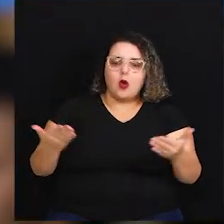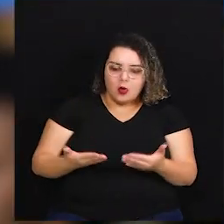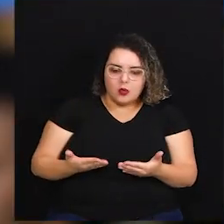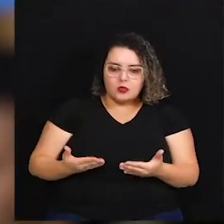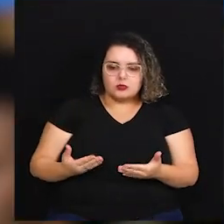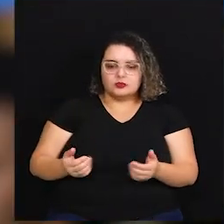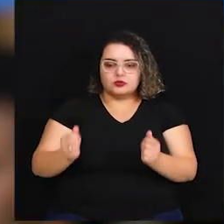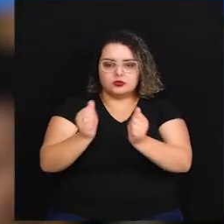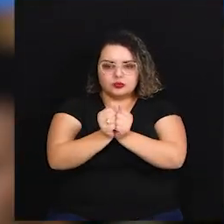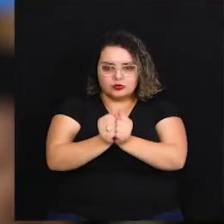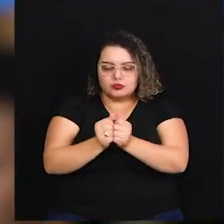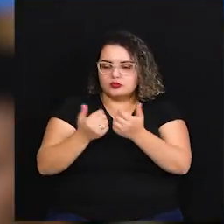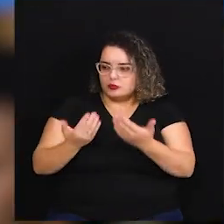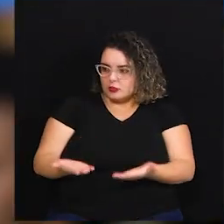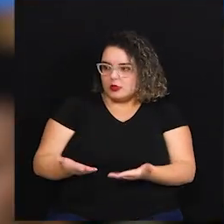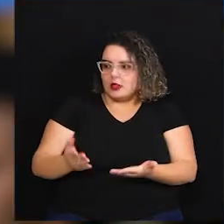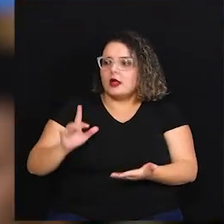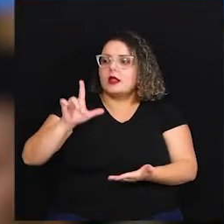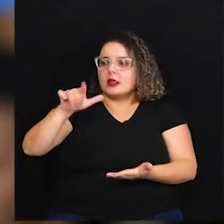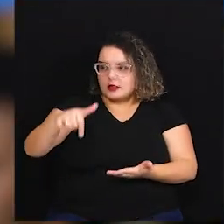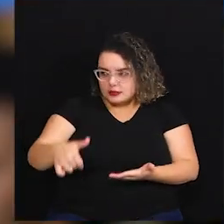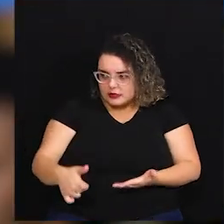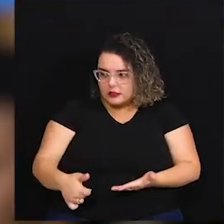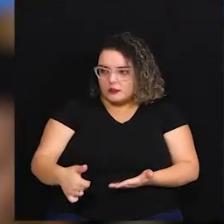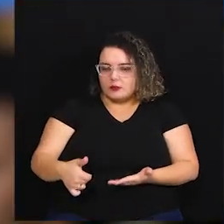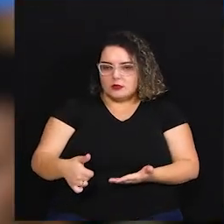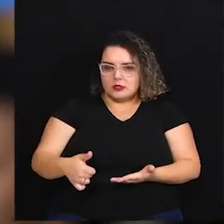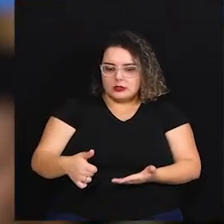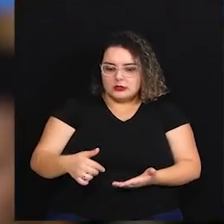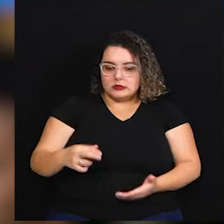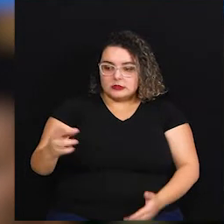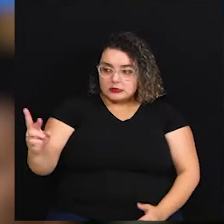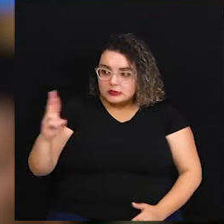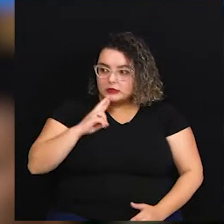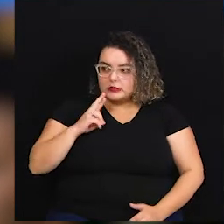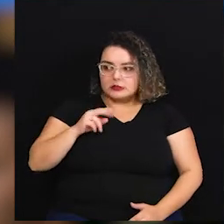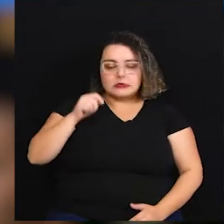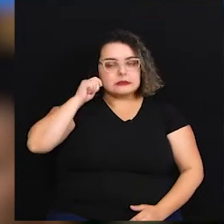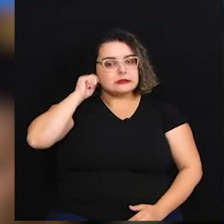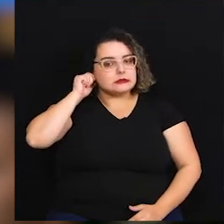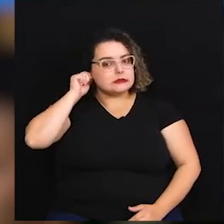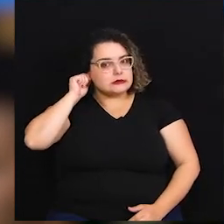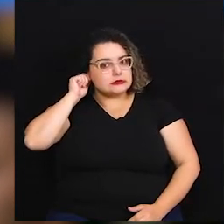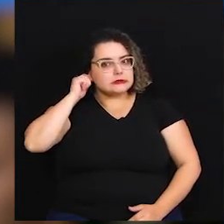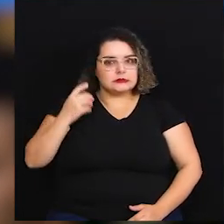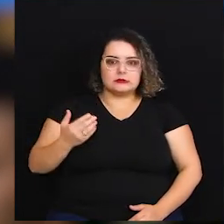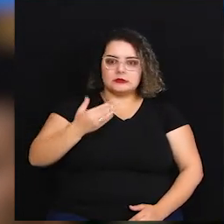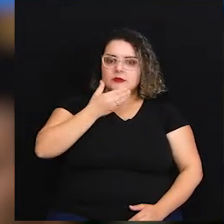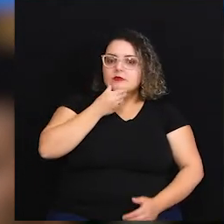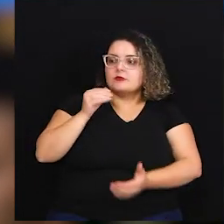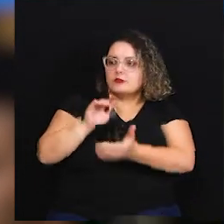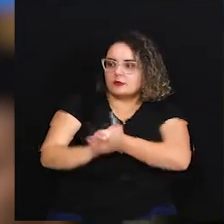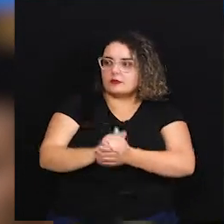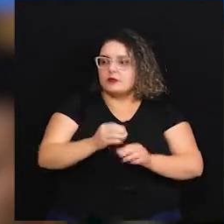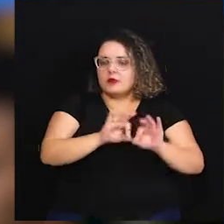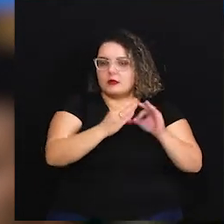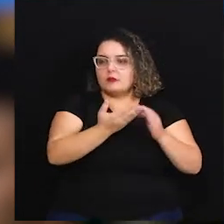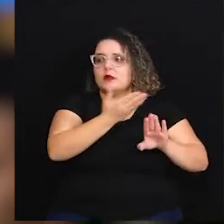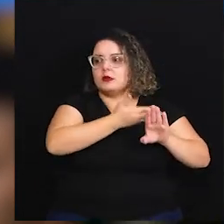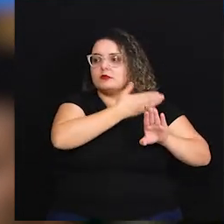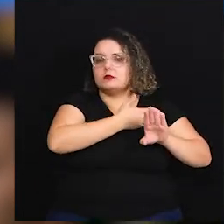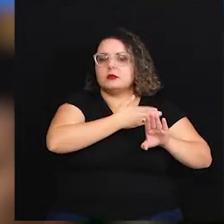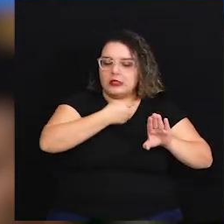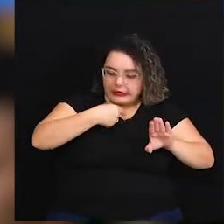tudo isso que tá acontecendo hoje, eu estar aqui com você, é tudo depois dessa resposta, desse puxão de orelha que meu ancestral me